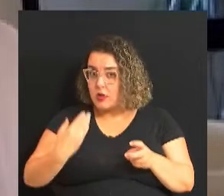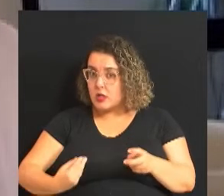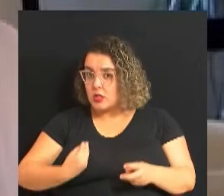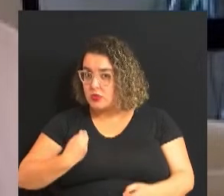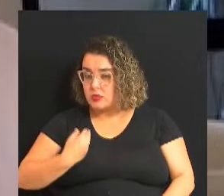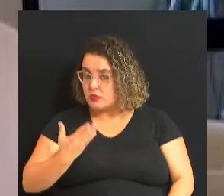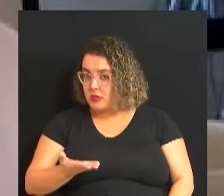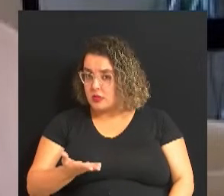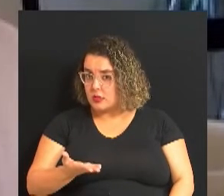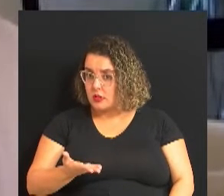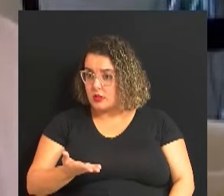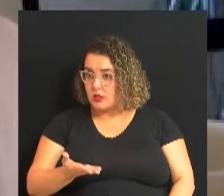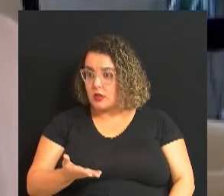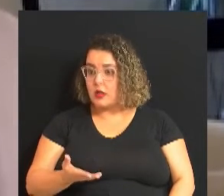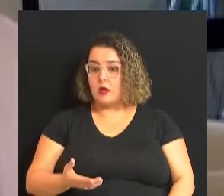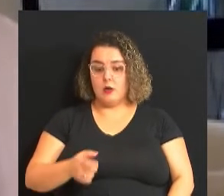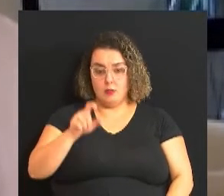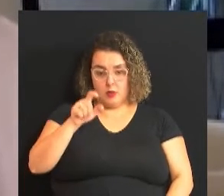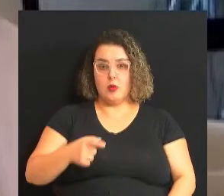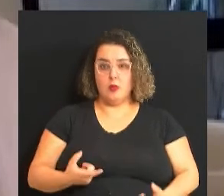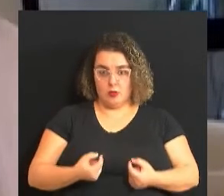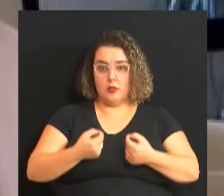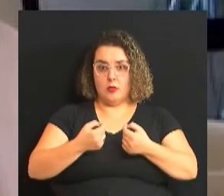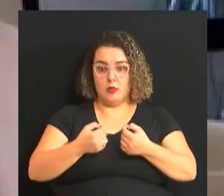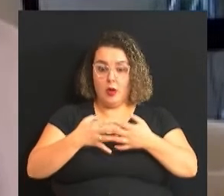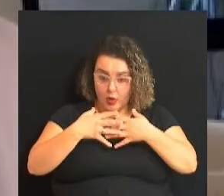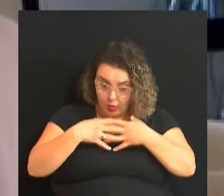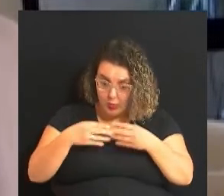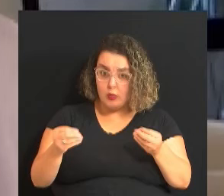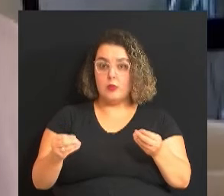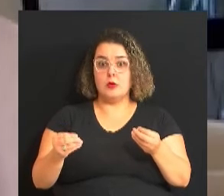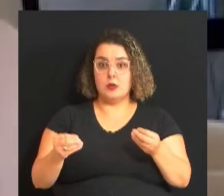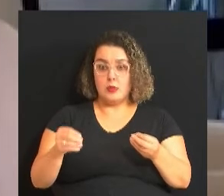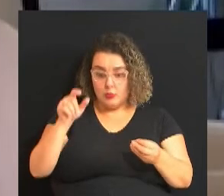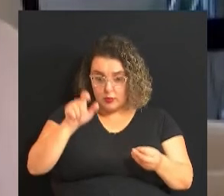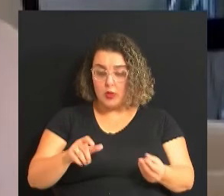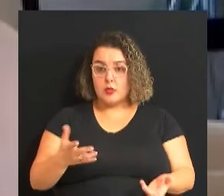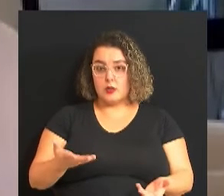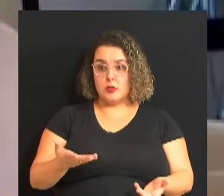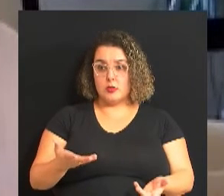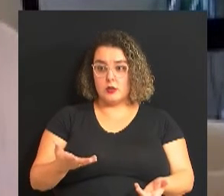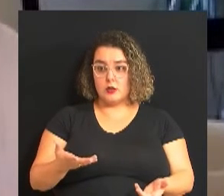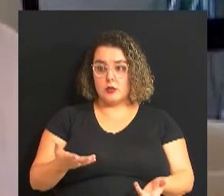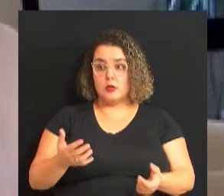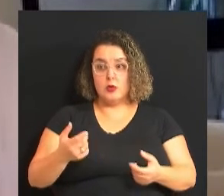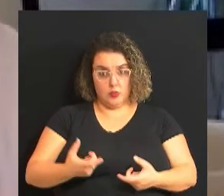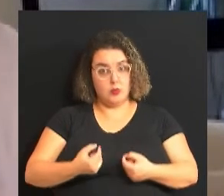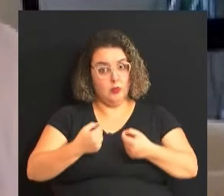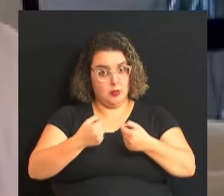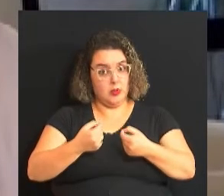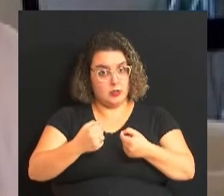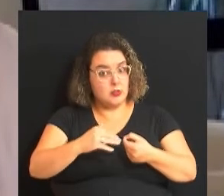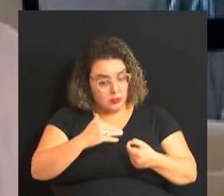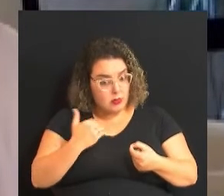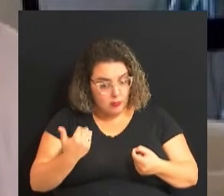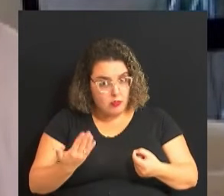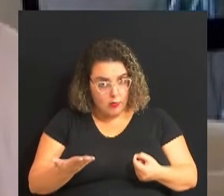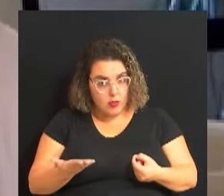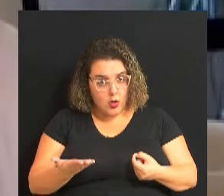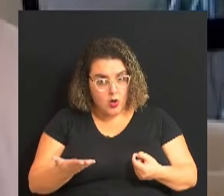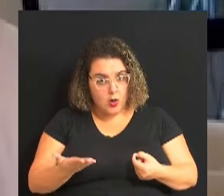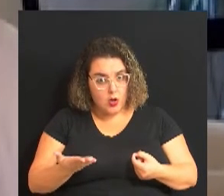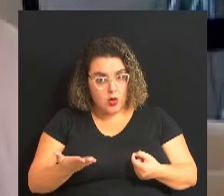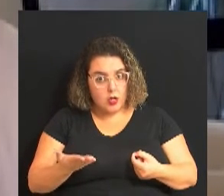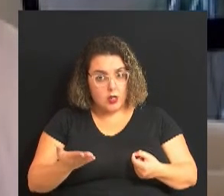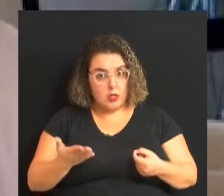importante de uma pessoa com câncer é você curar a pessoa, né? O câncer é uma doença que mata, né? Então a pessoa às vezes não